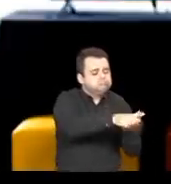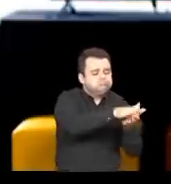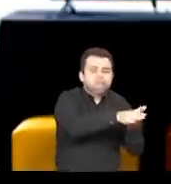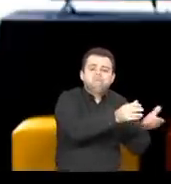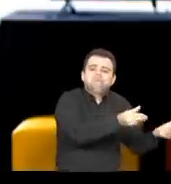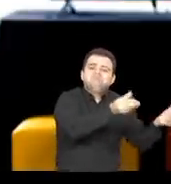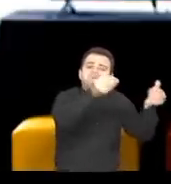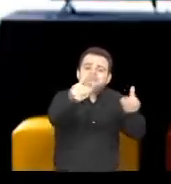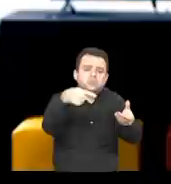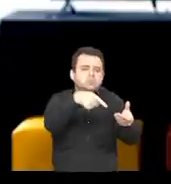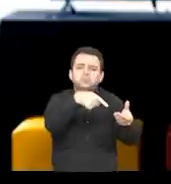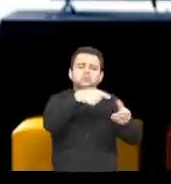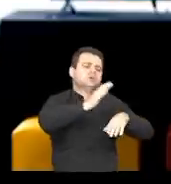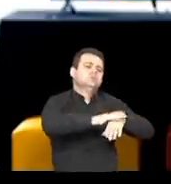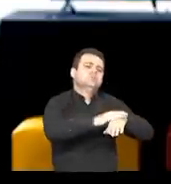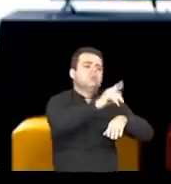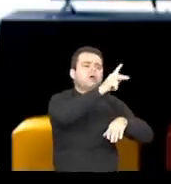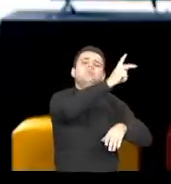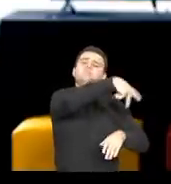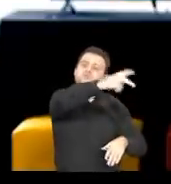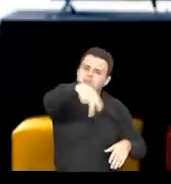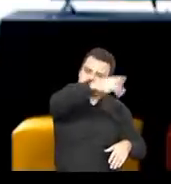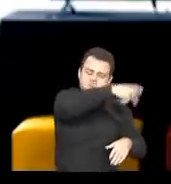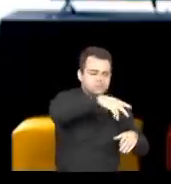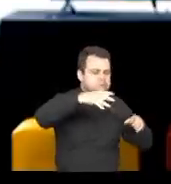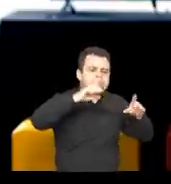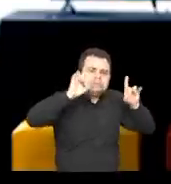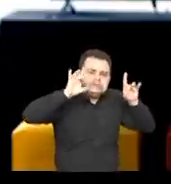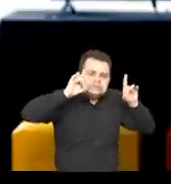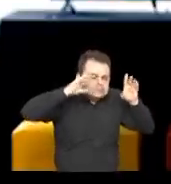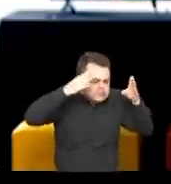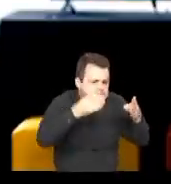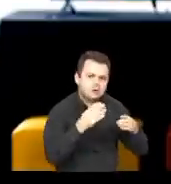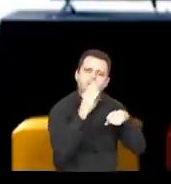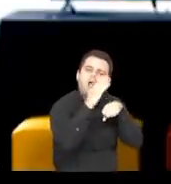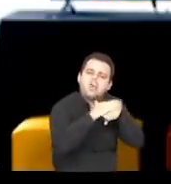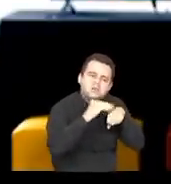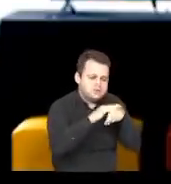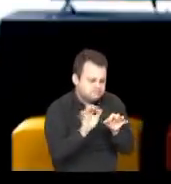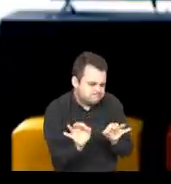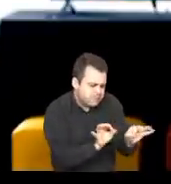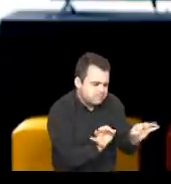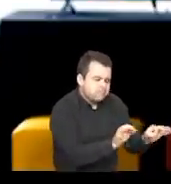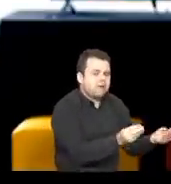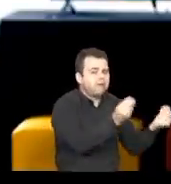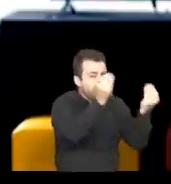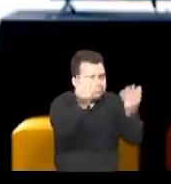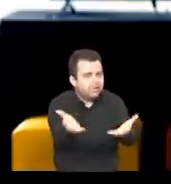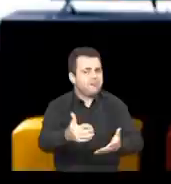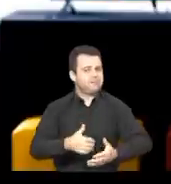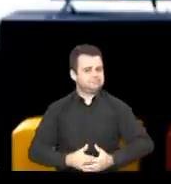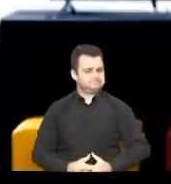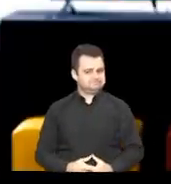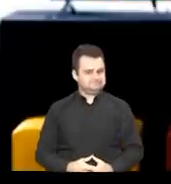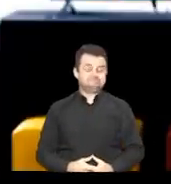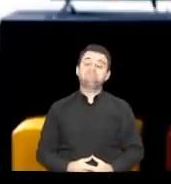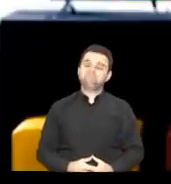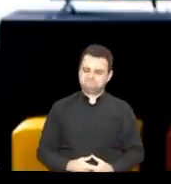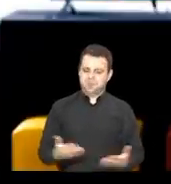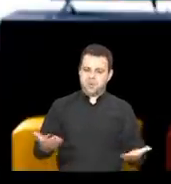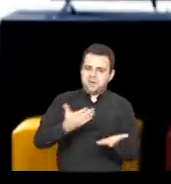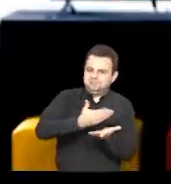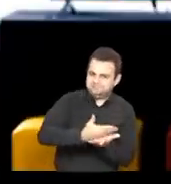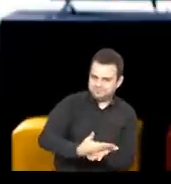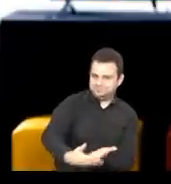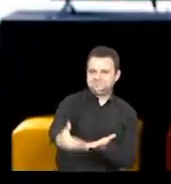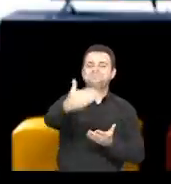equipe especializada de professores e feita com muito carinho para você. Agora sim,